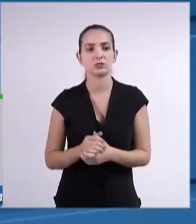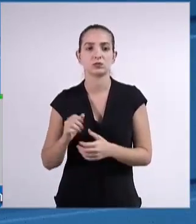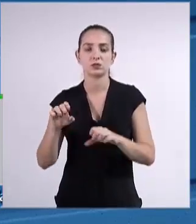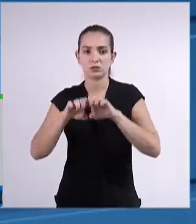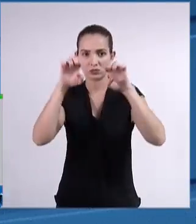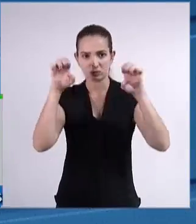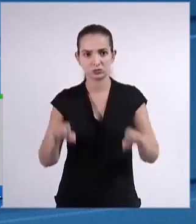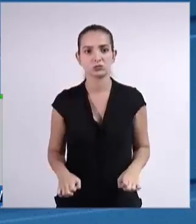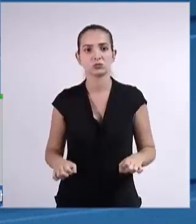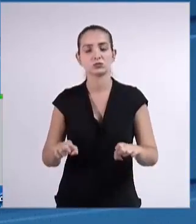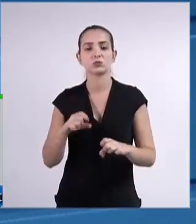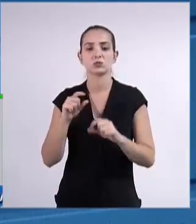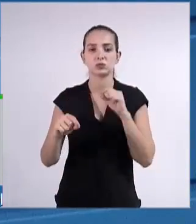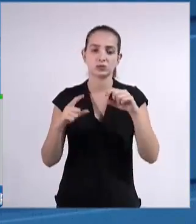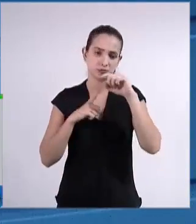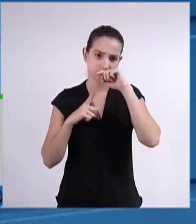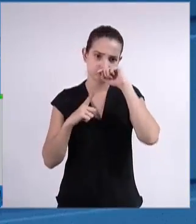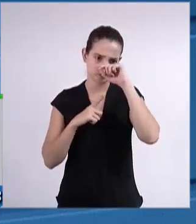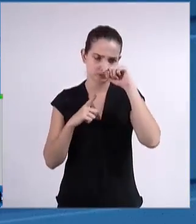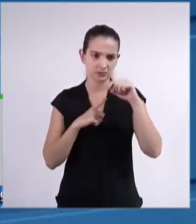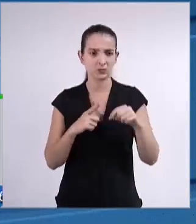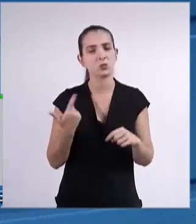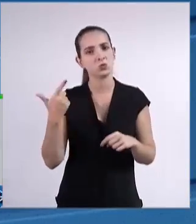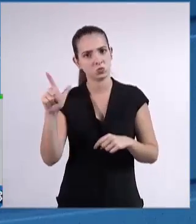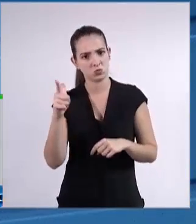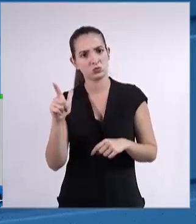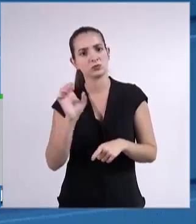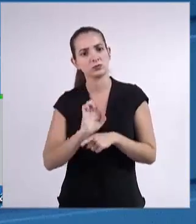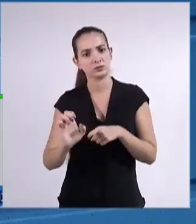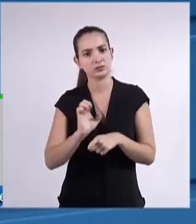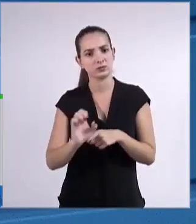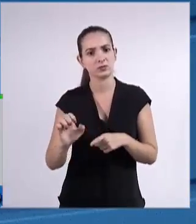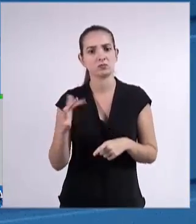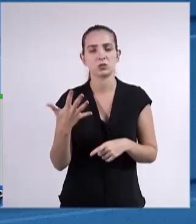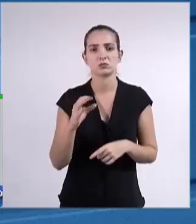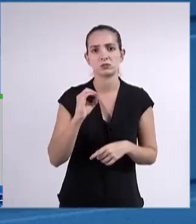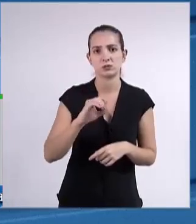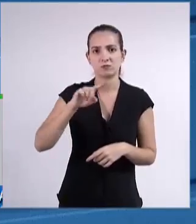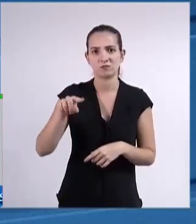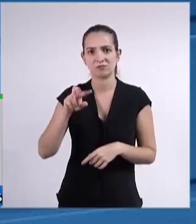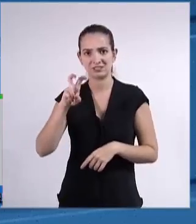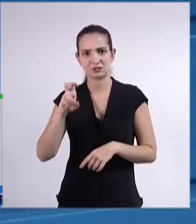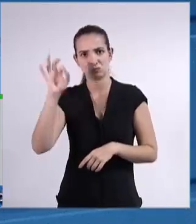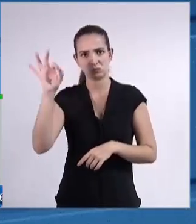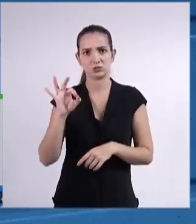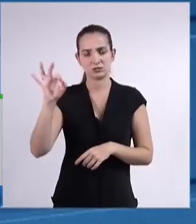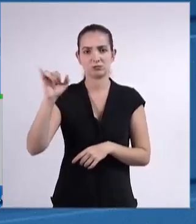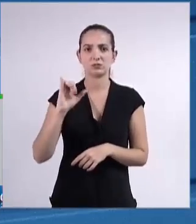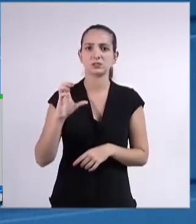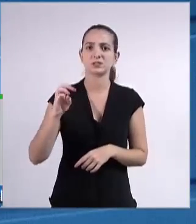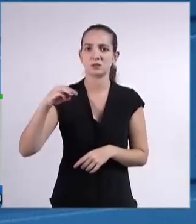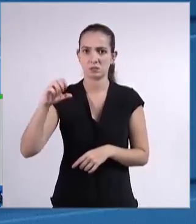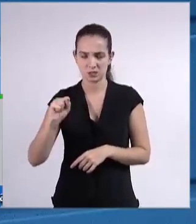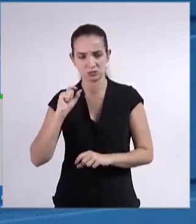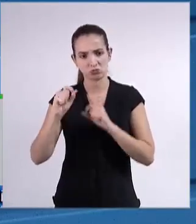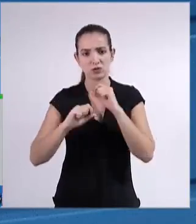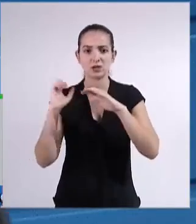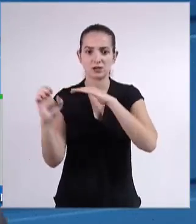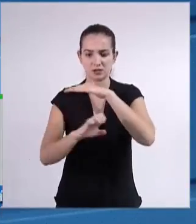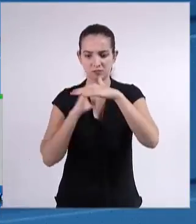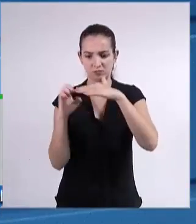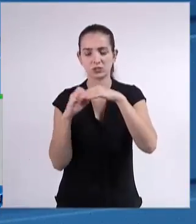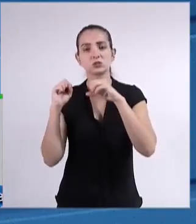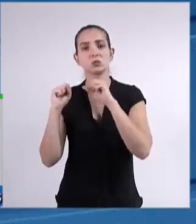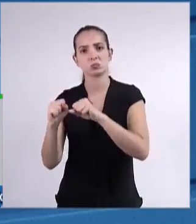que já existe em outro estado, até 0,5% do ICMS, a empresa poder fazer